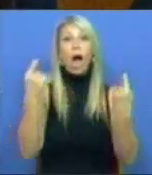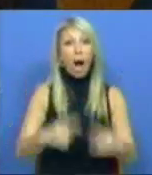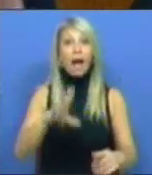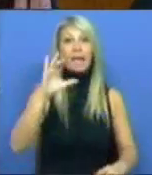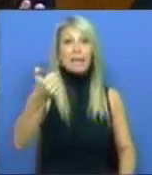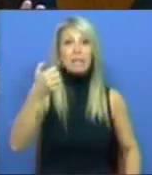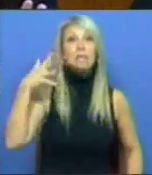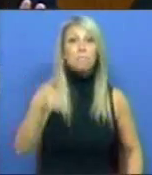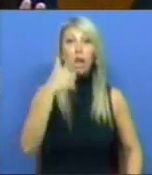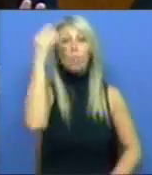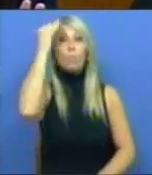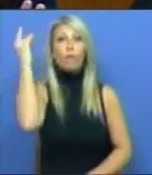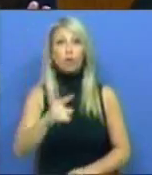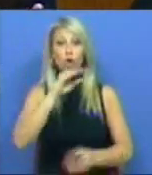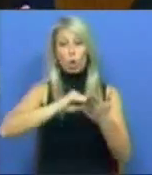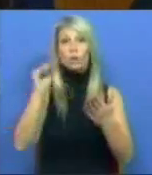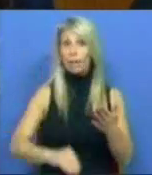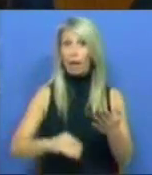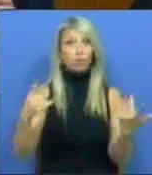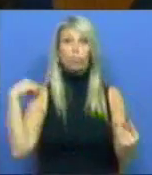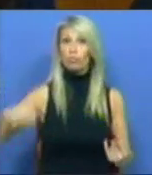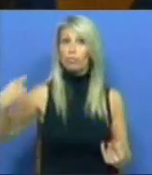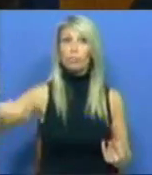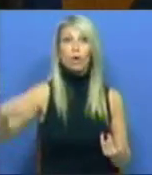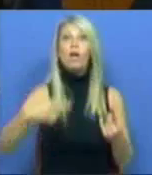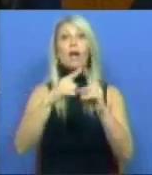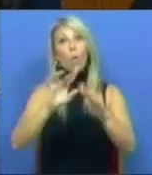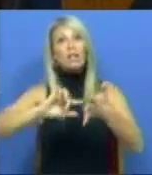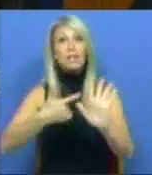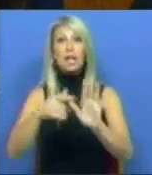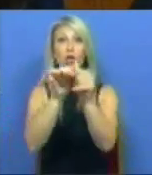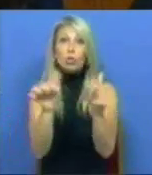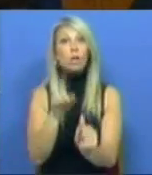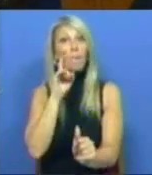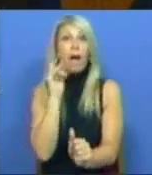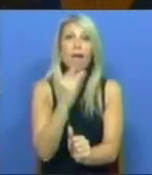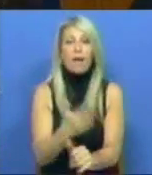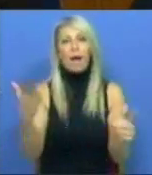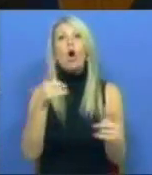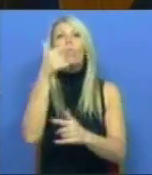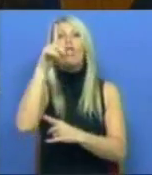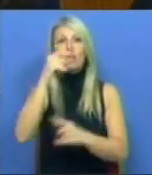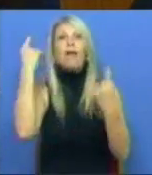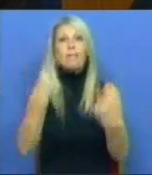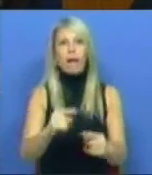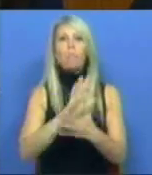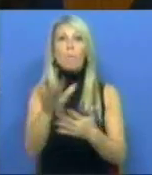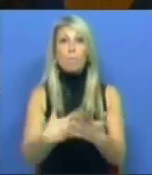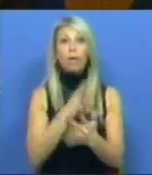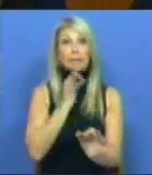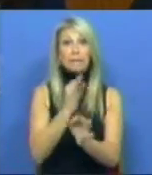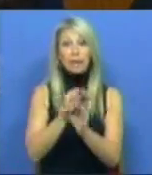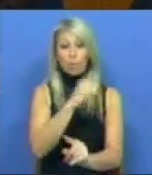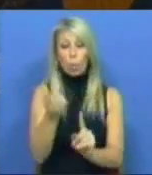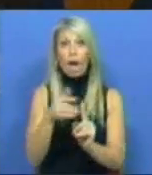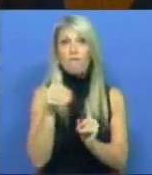professores contratados que asseguram necessidades permanentes do sistema e o Bloco de Esquerda tem uma proposta. Que a senhora integre em setembro, no início do próximo